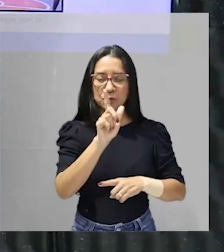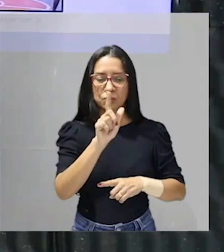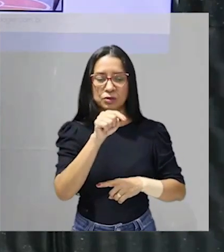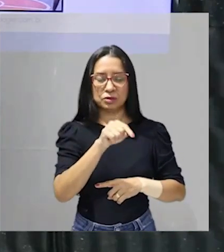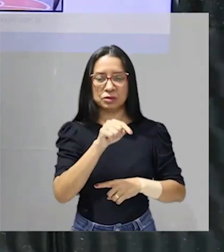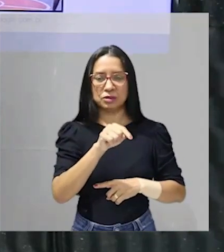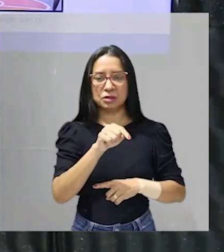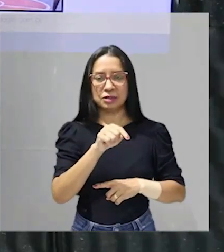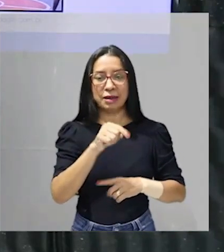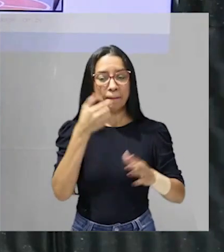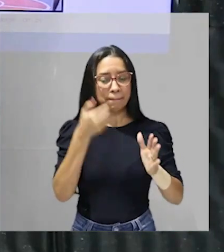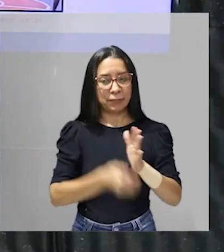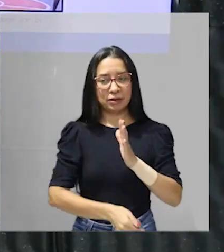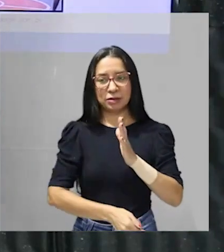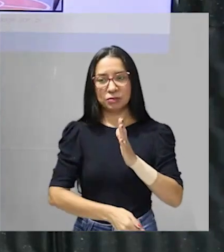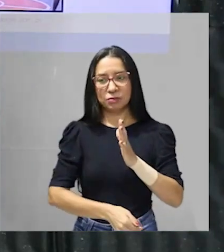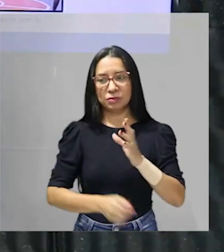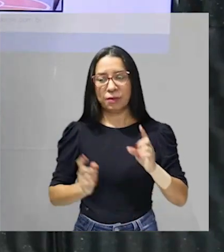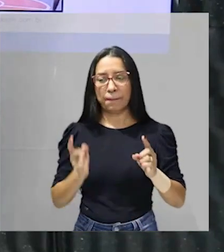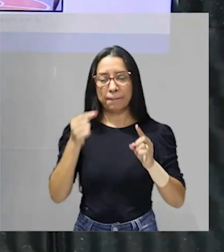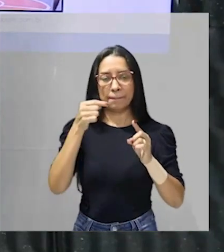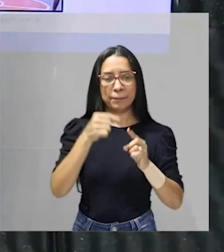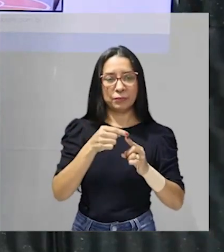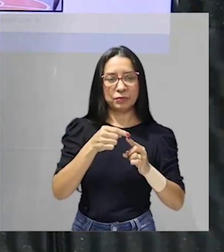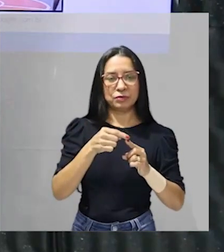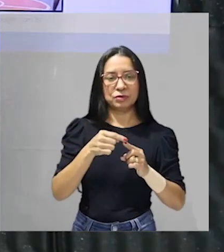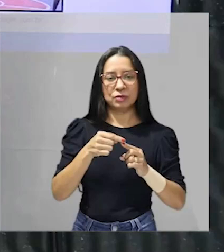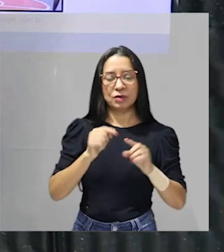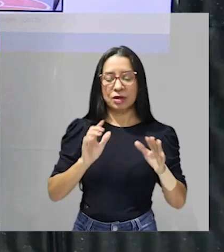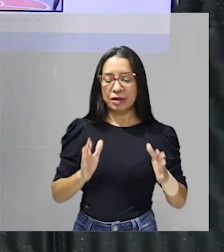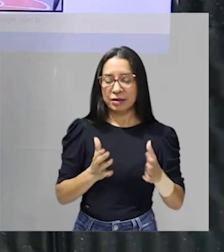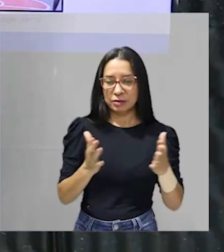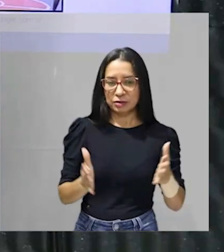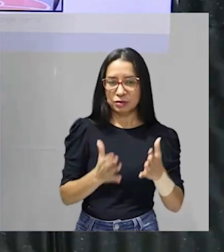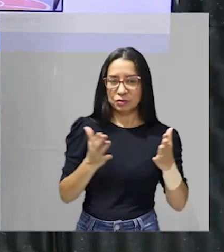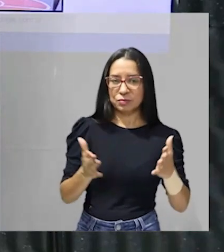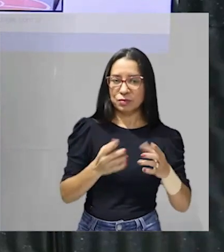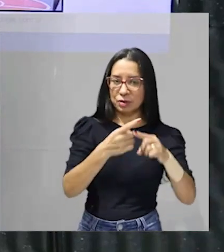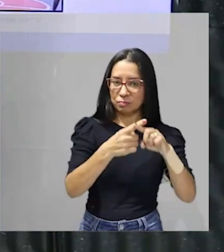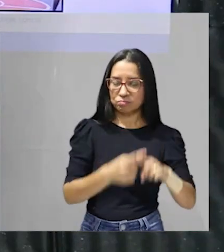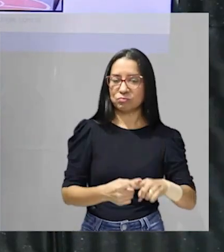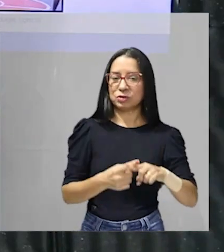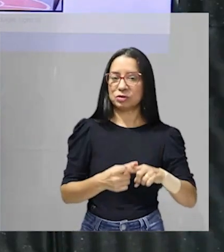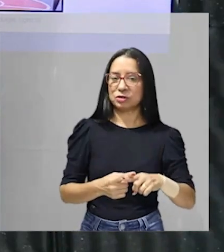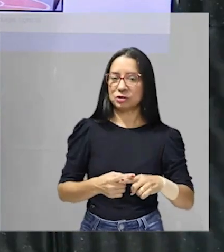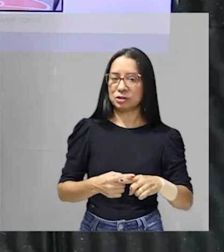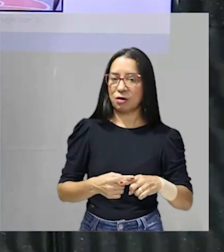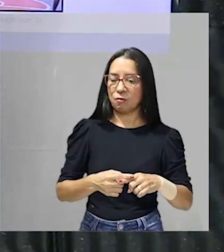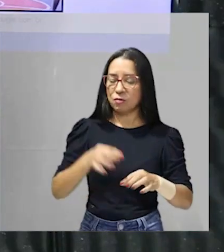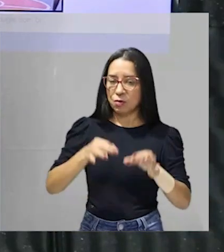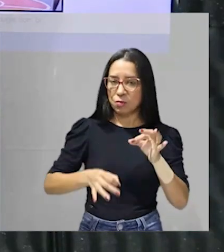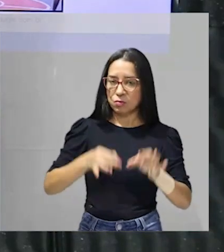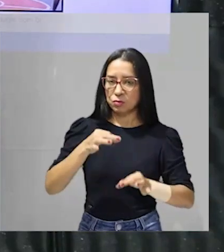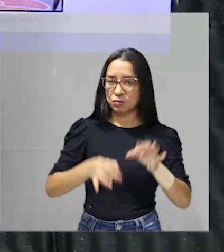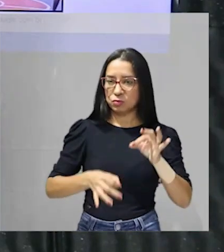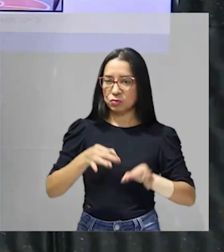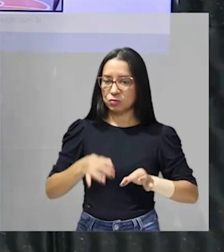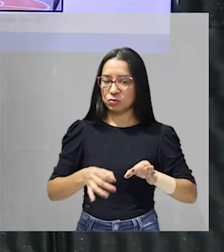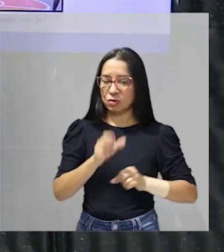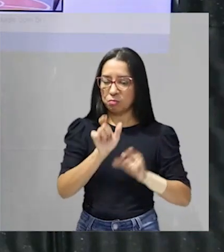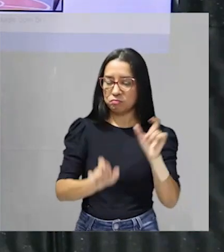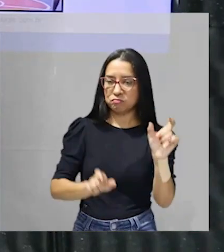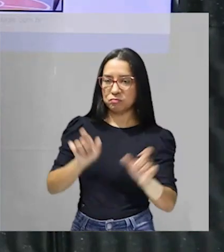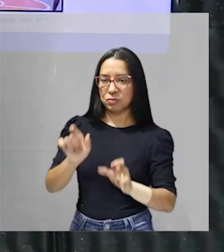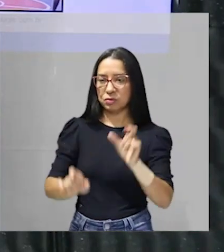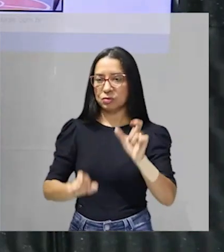finalidade é estimular a competição justa entre os participantes e aprender a lidar com a vitórias